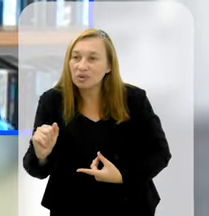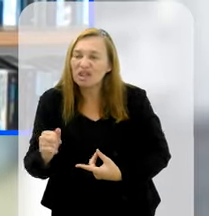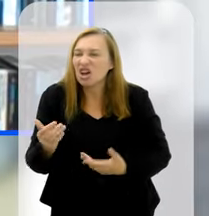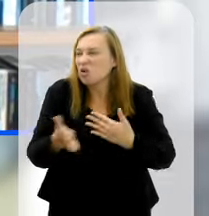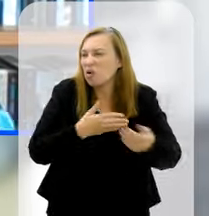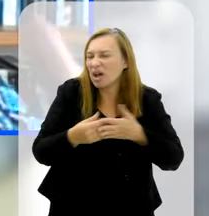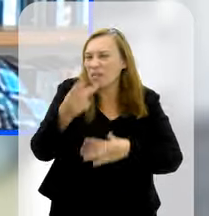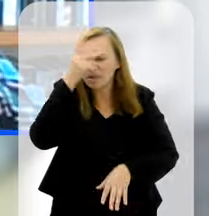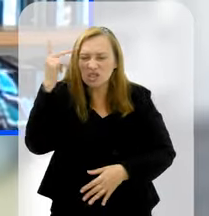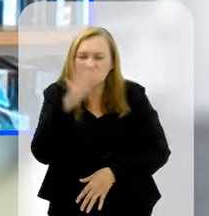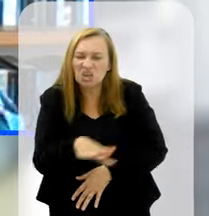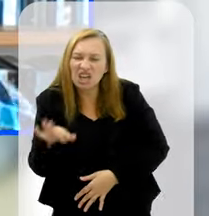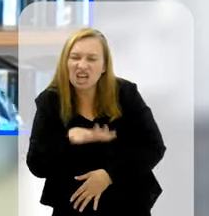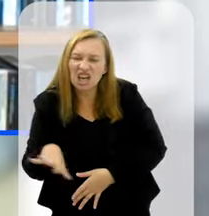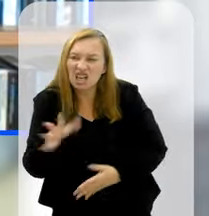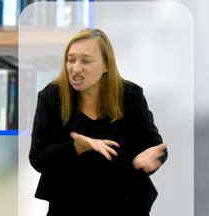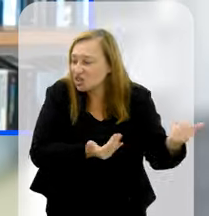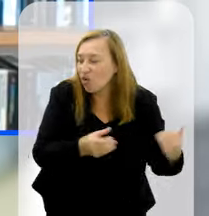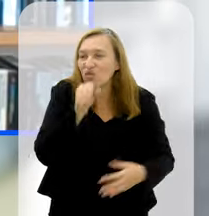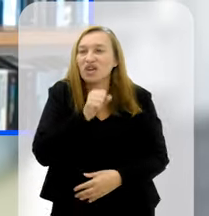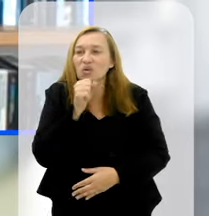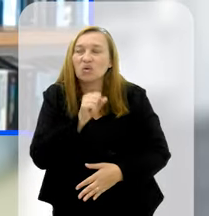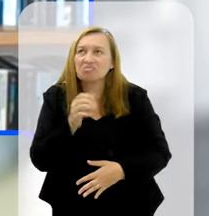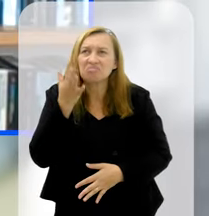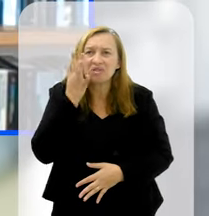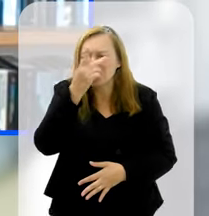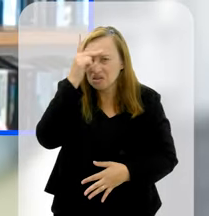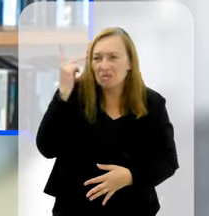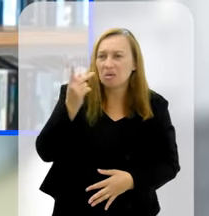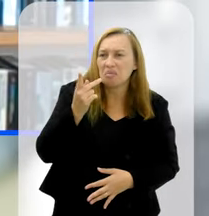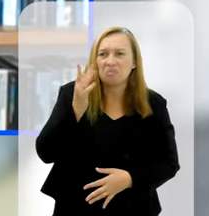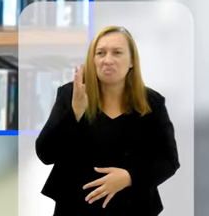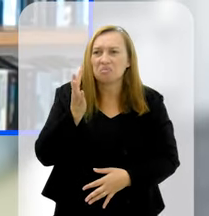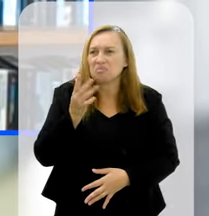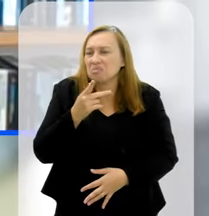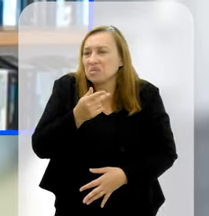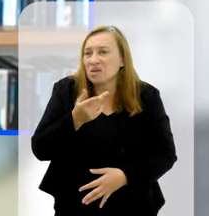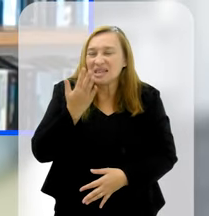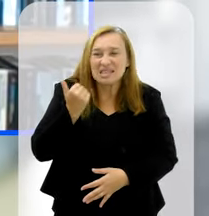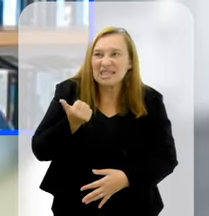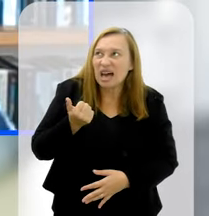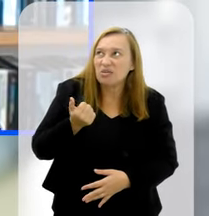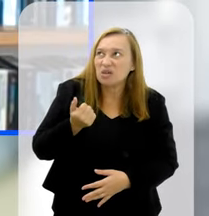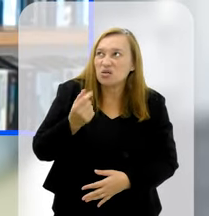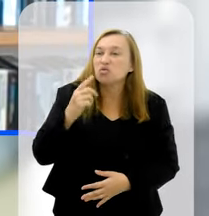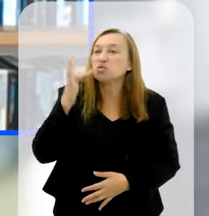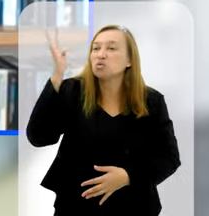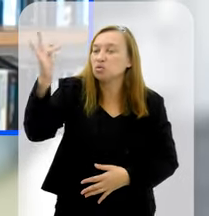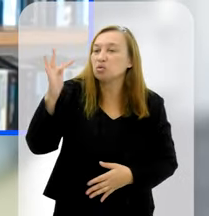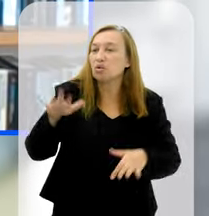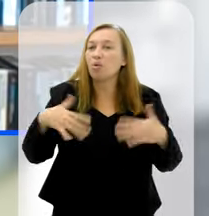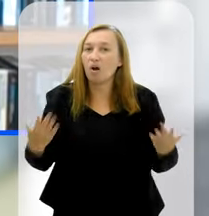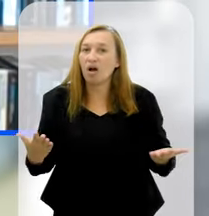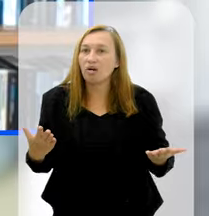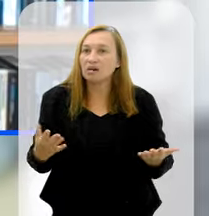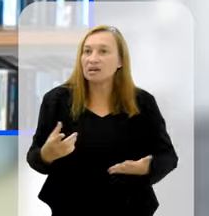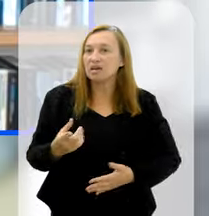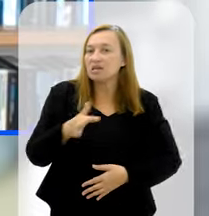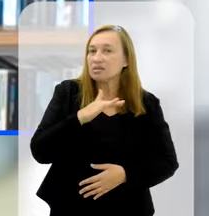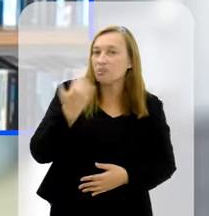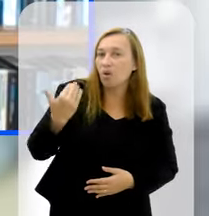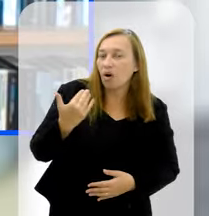um, para a criança, para o jovem, para o adulto. Ninguém sabe o que está escrito aí no futuro. Se morre ao meio-dia, como diz